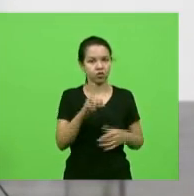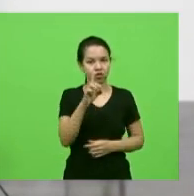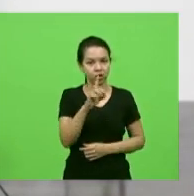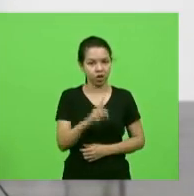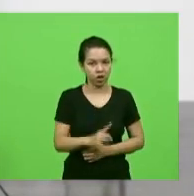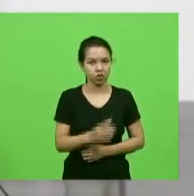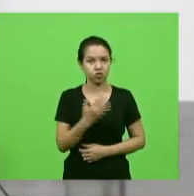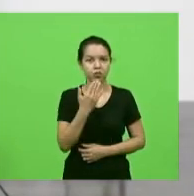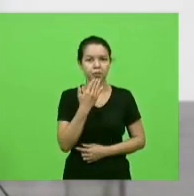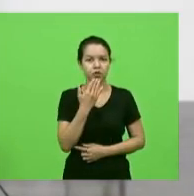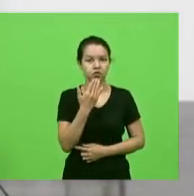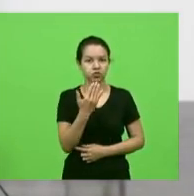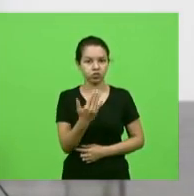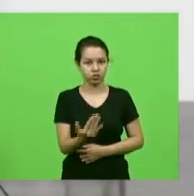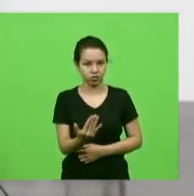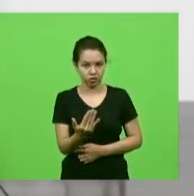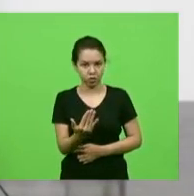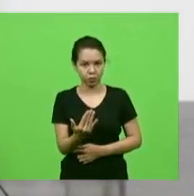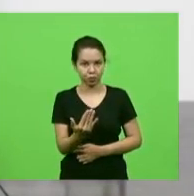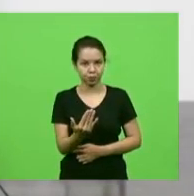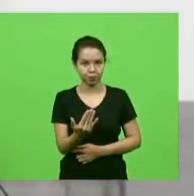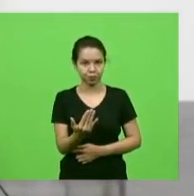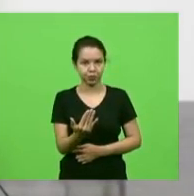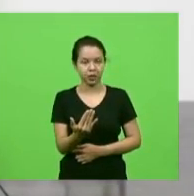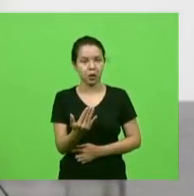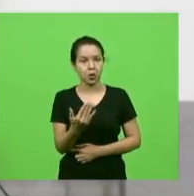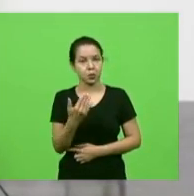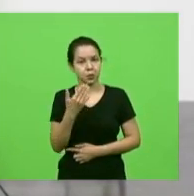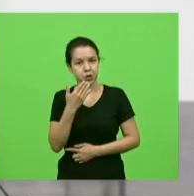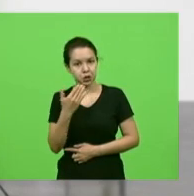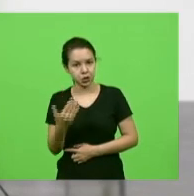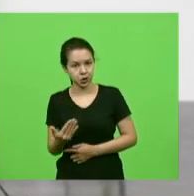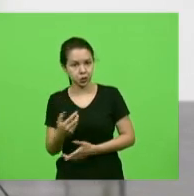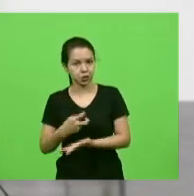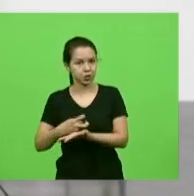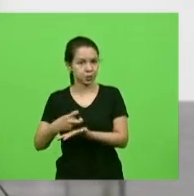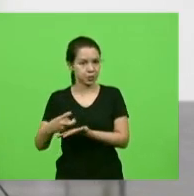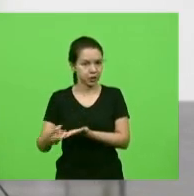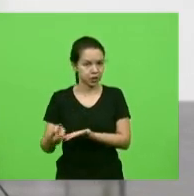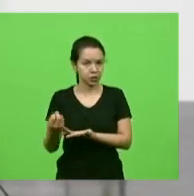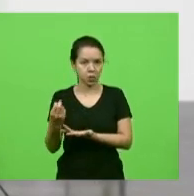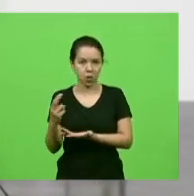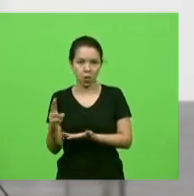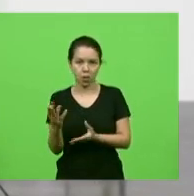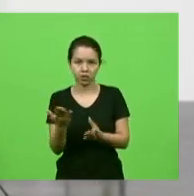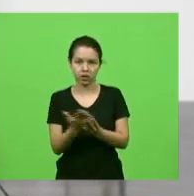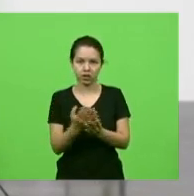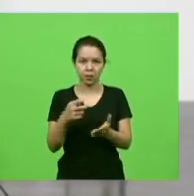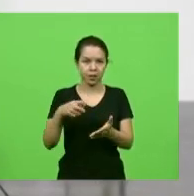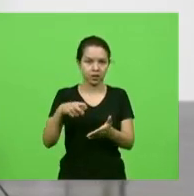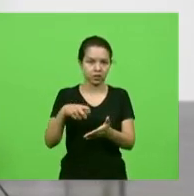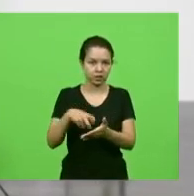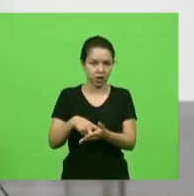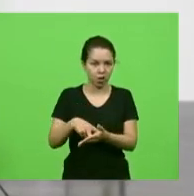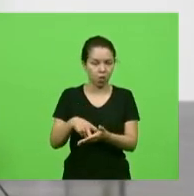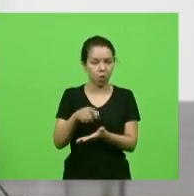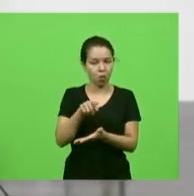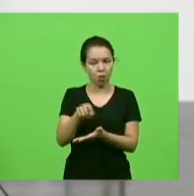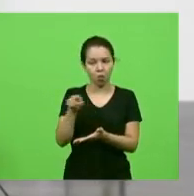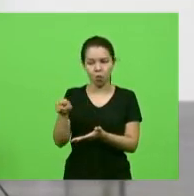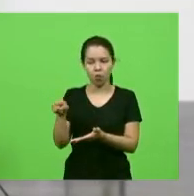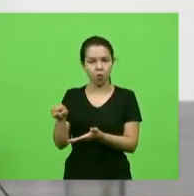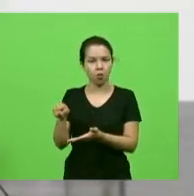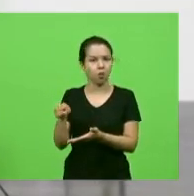Nem o pedido de impeachment, nem no processo penal ou em qualquer outra demanda é dado a terceiro